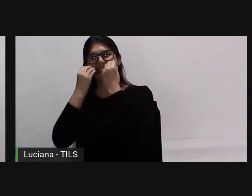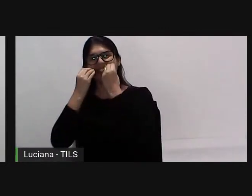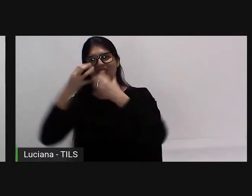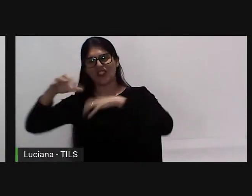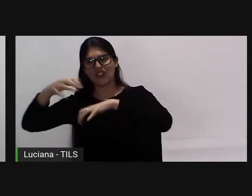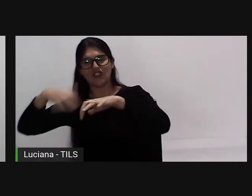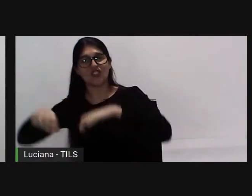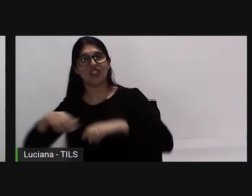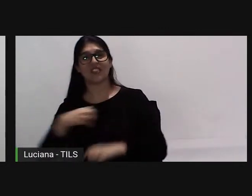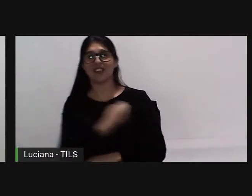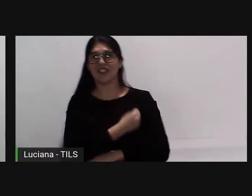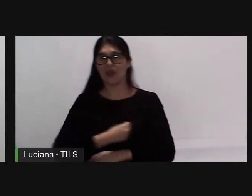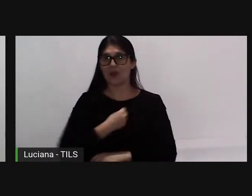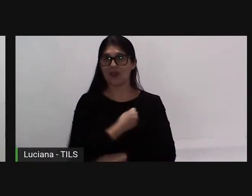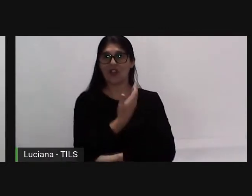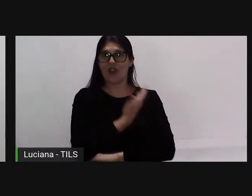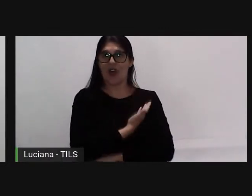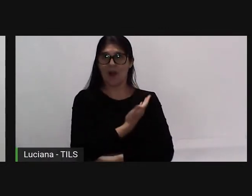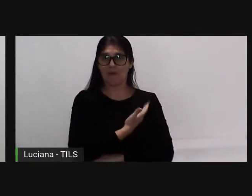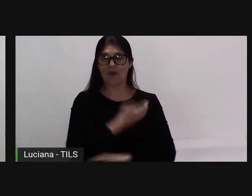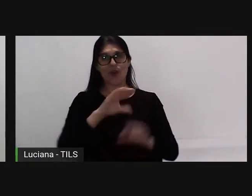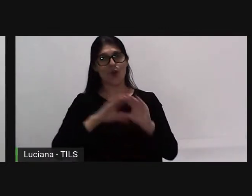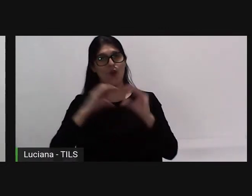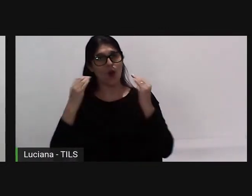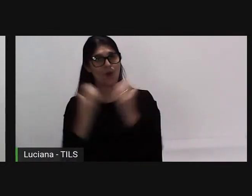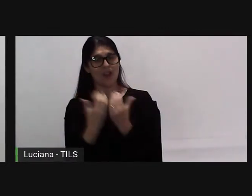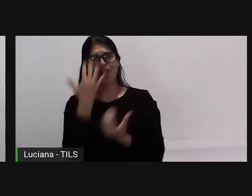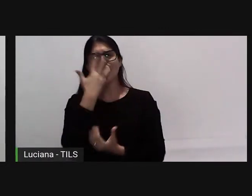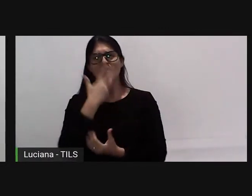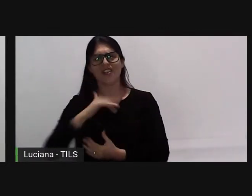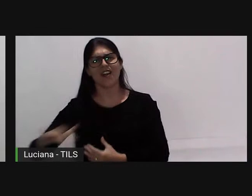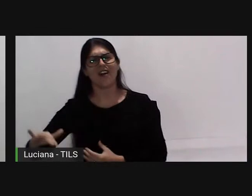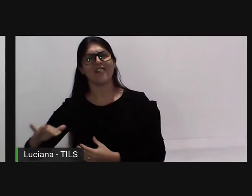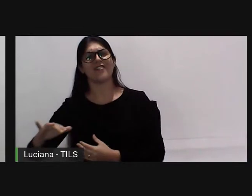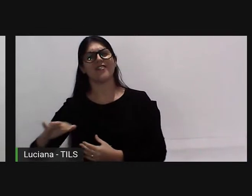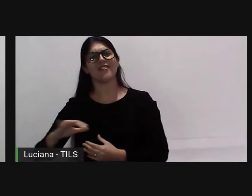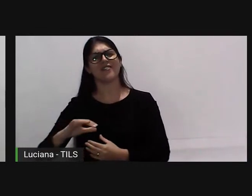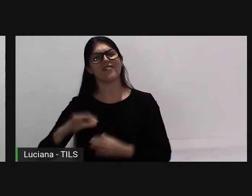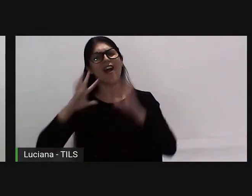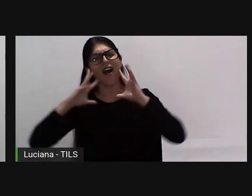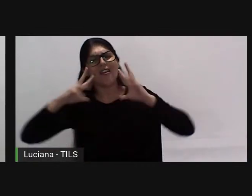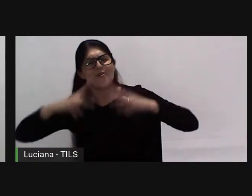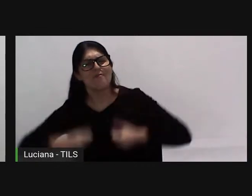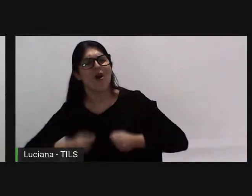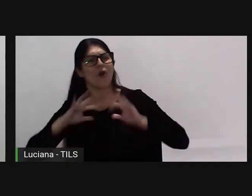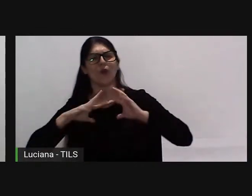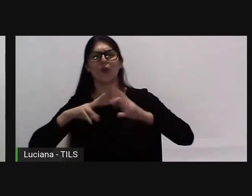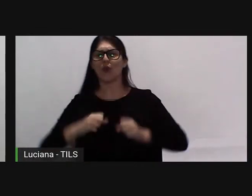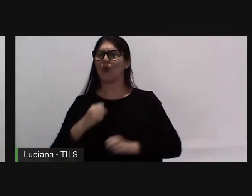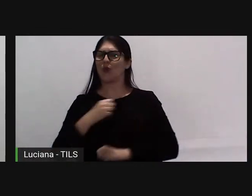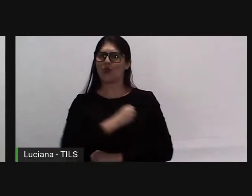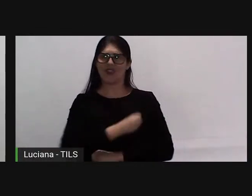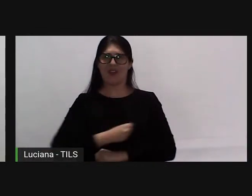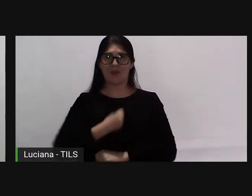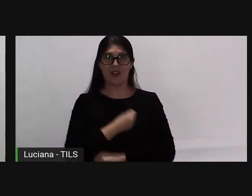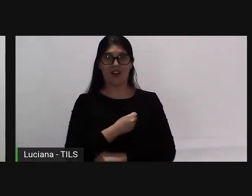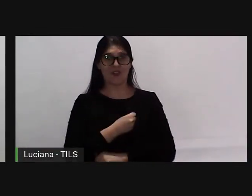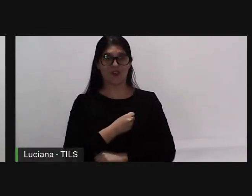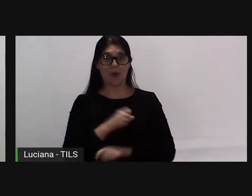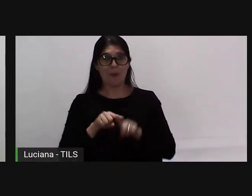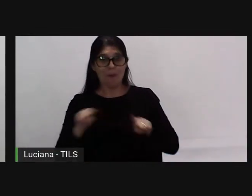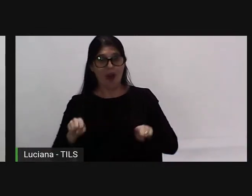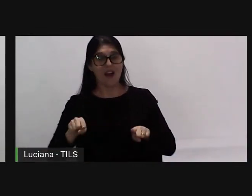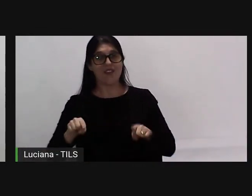comunidade, das crianças do entorno e dos pets. Saudade de tudo. Mas, apesar de tudo, estamos começando uma